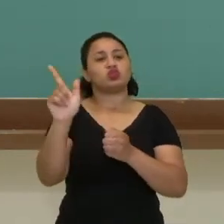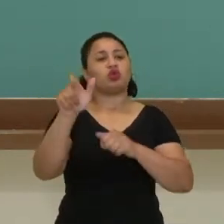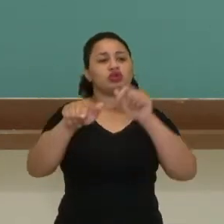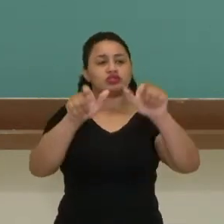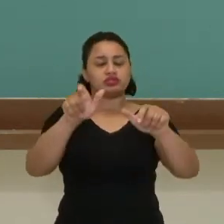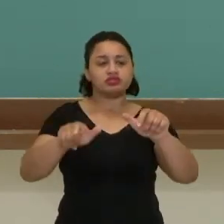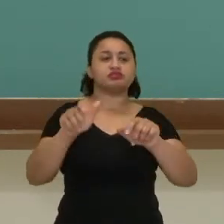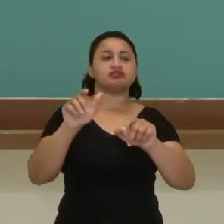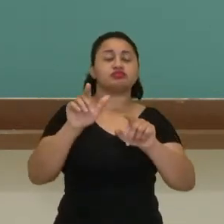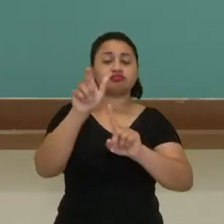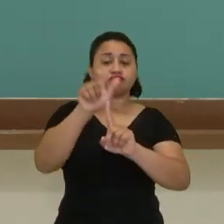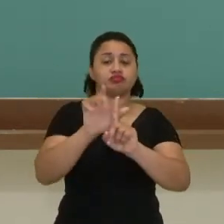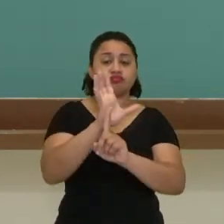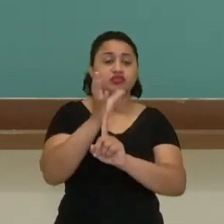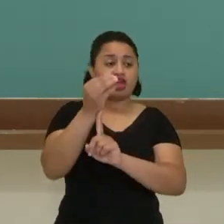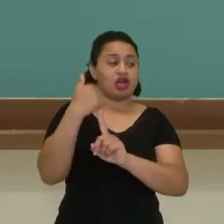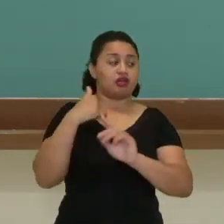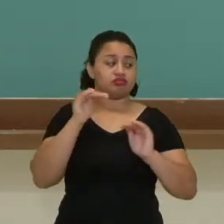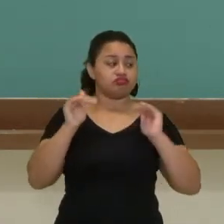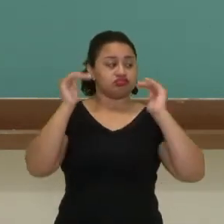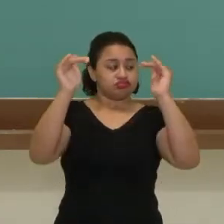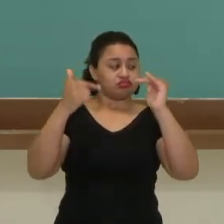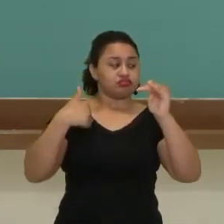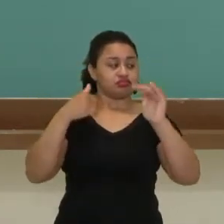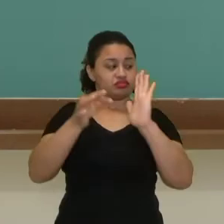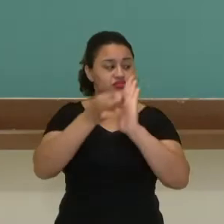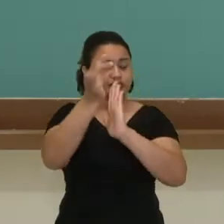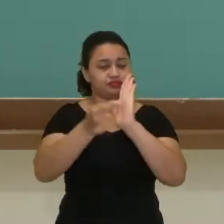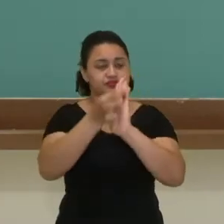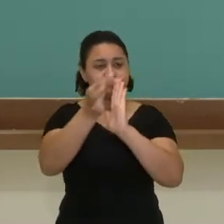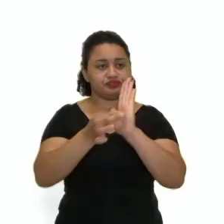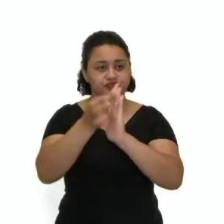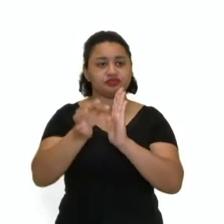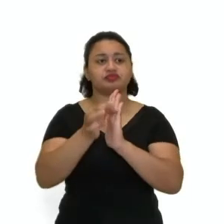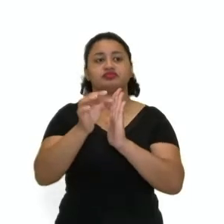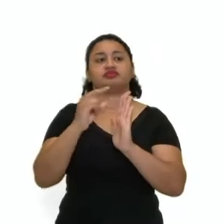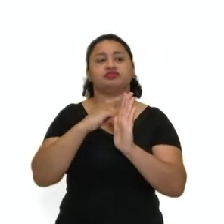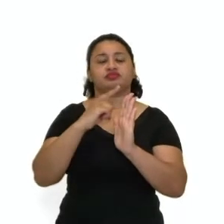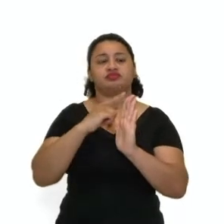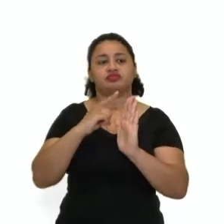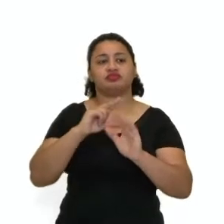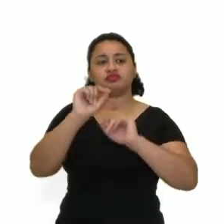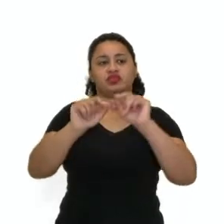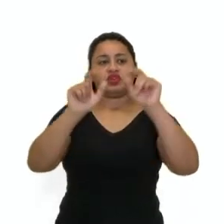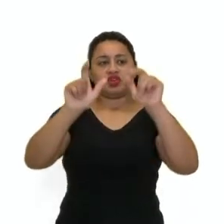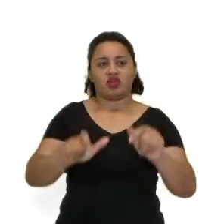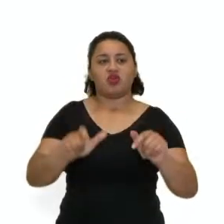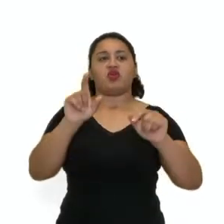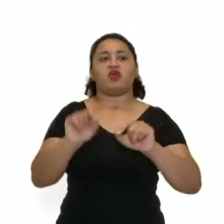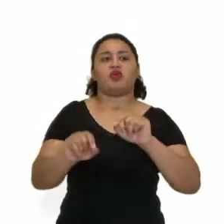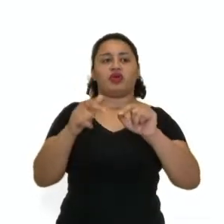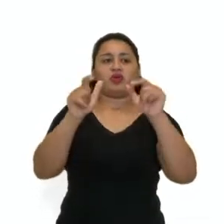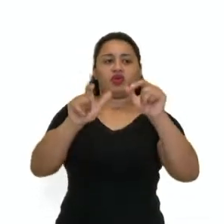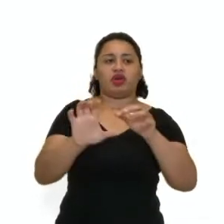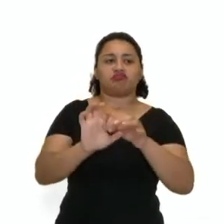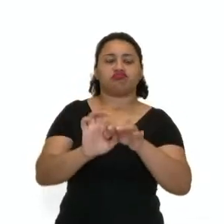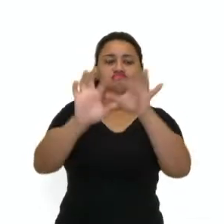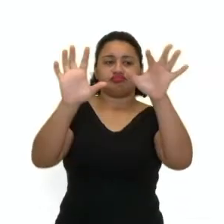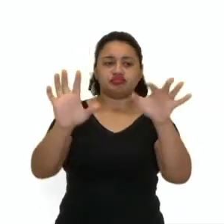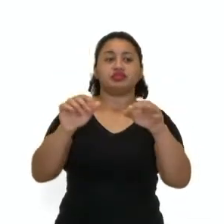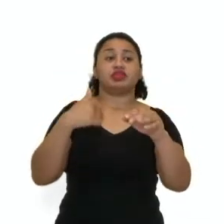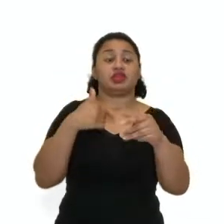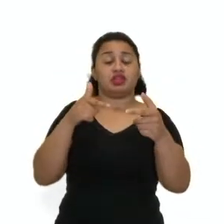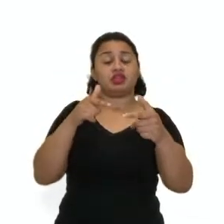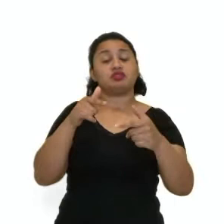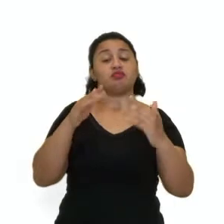que são os top do impressionismo, né? Estudou no ateliê de Suisse, numa escola de postura mais livre, optou a morar a 80 km de